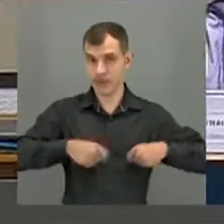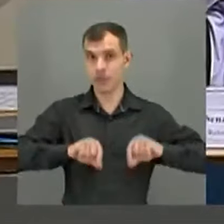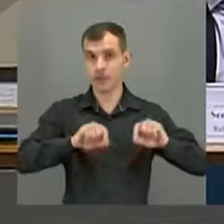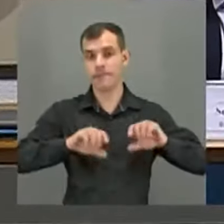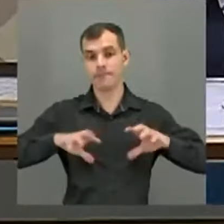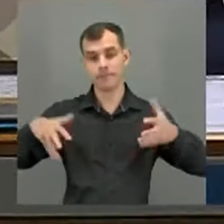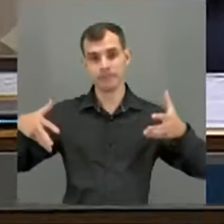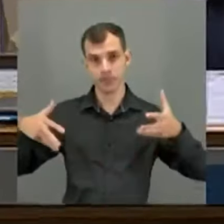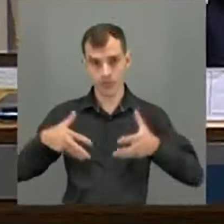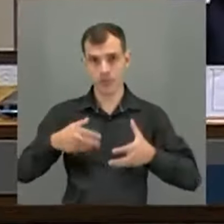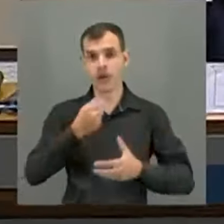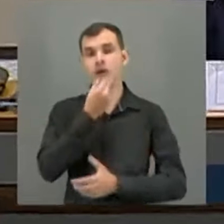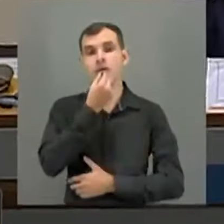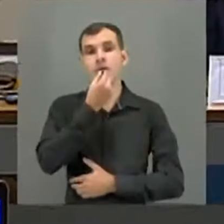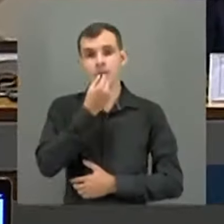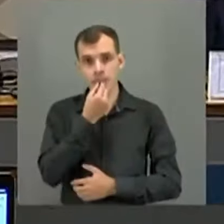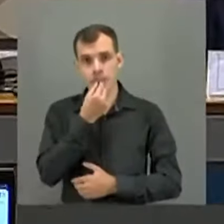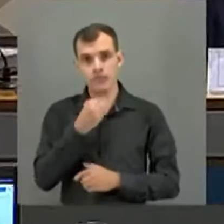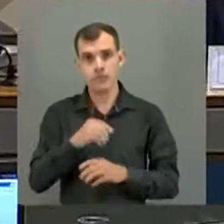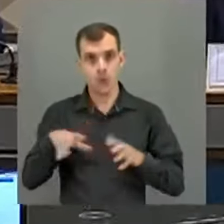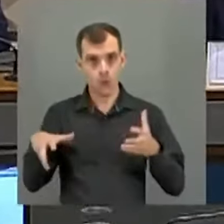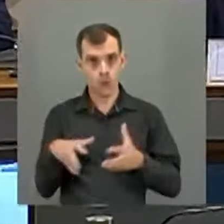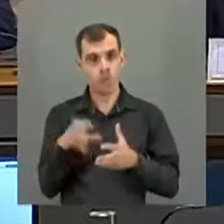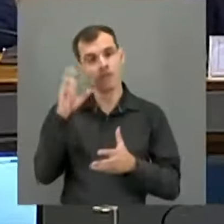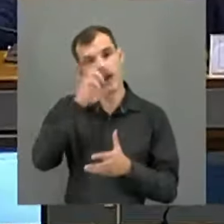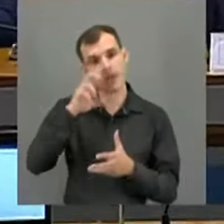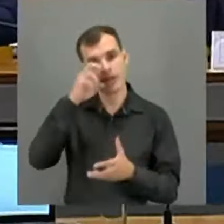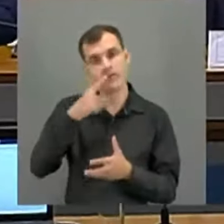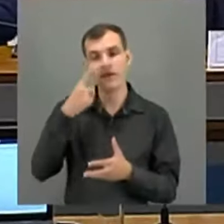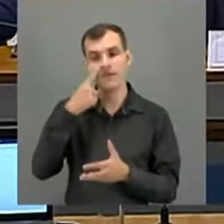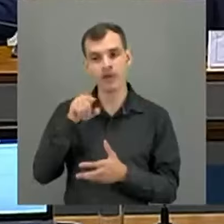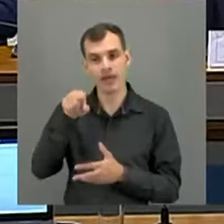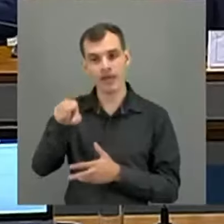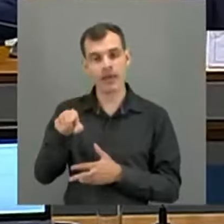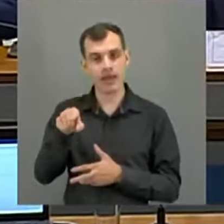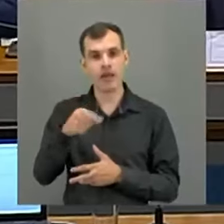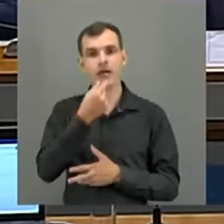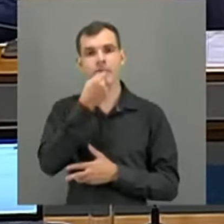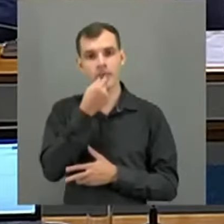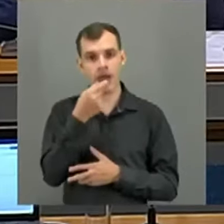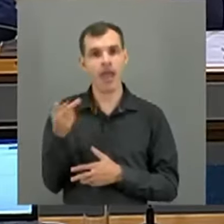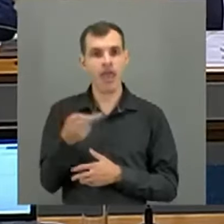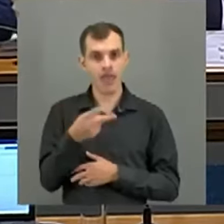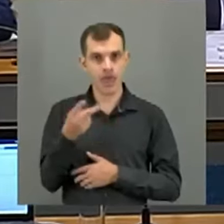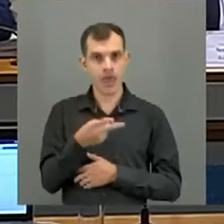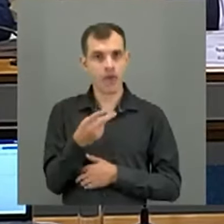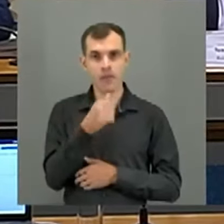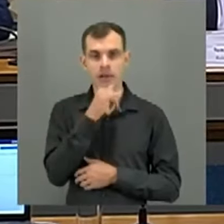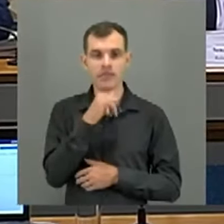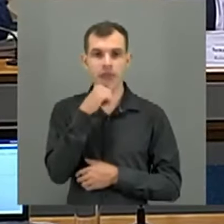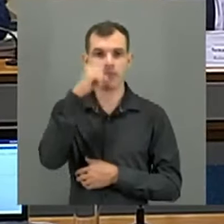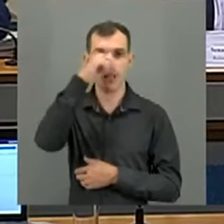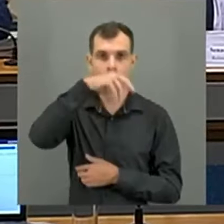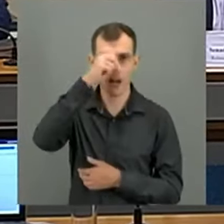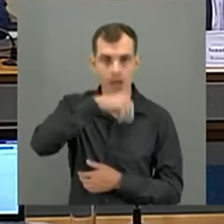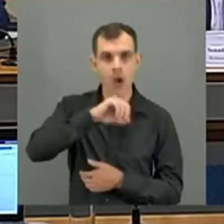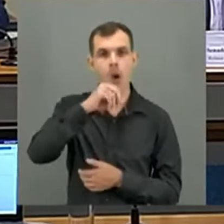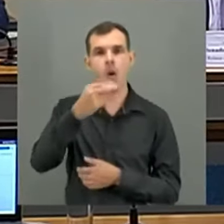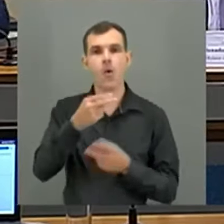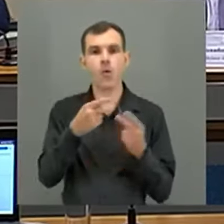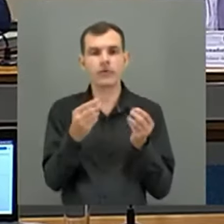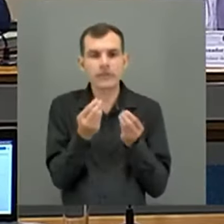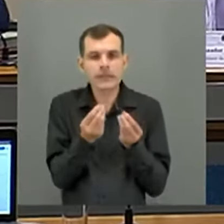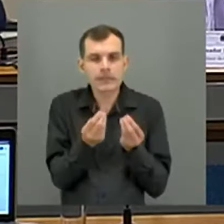de arbitragem analisar a atuação do seu árbitro para verificar se o erro era um erro grosseiro ou se era uma coisa